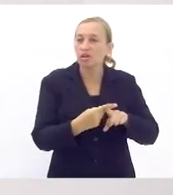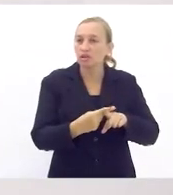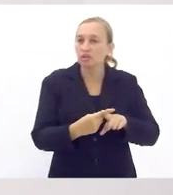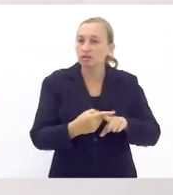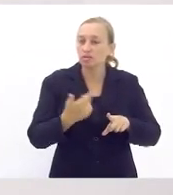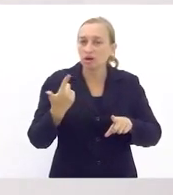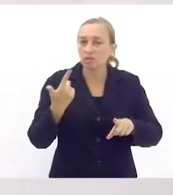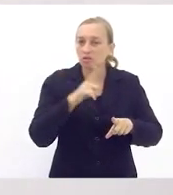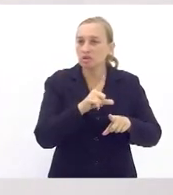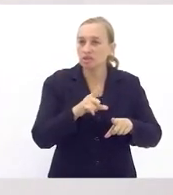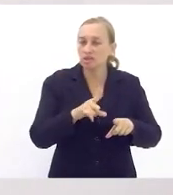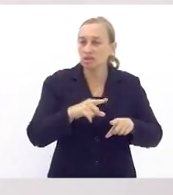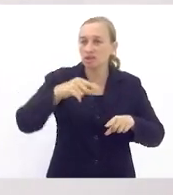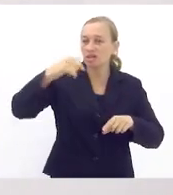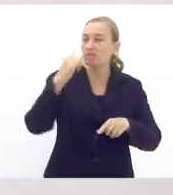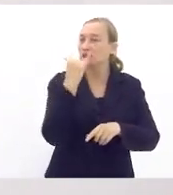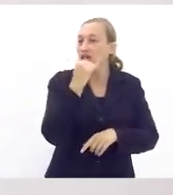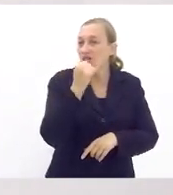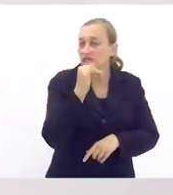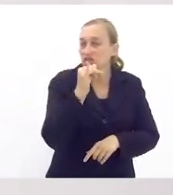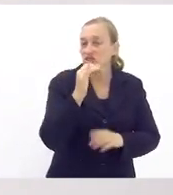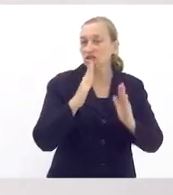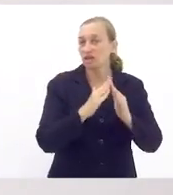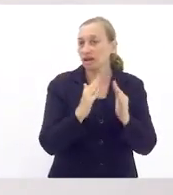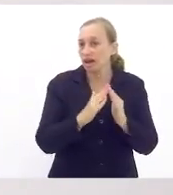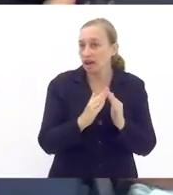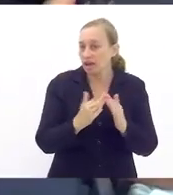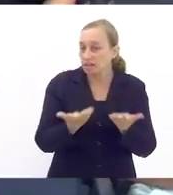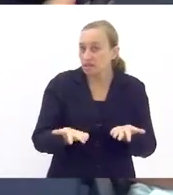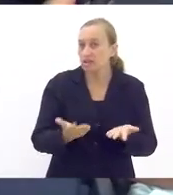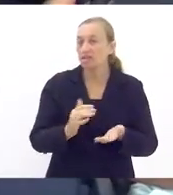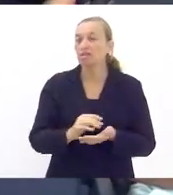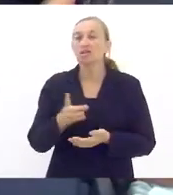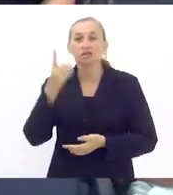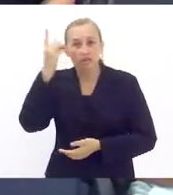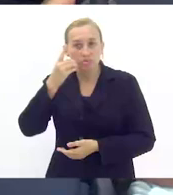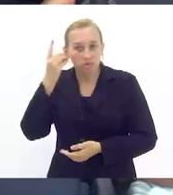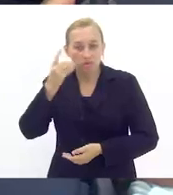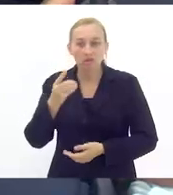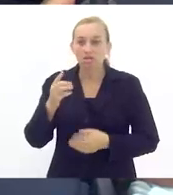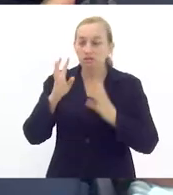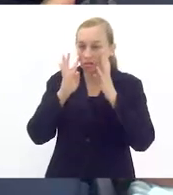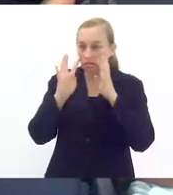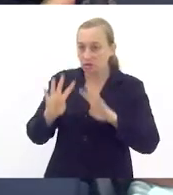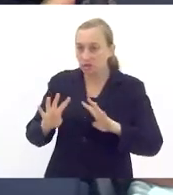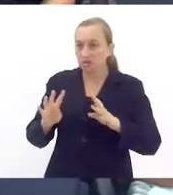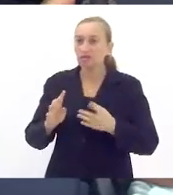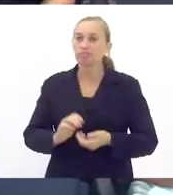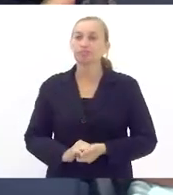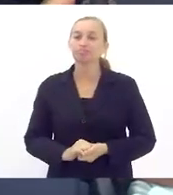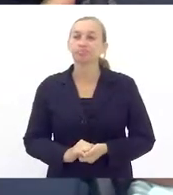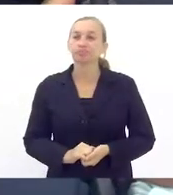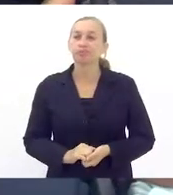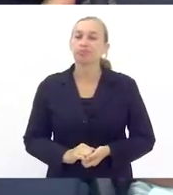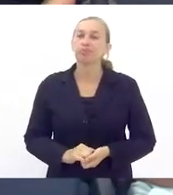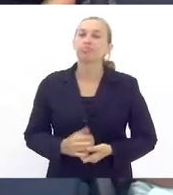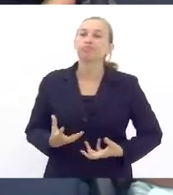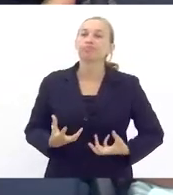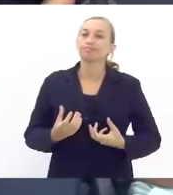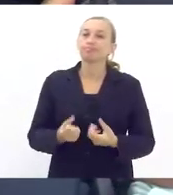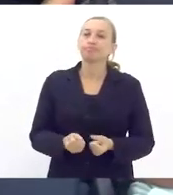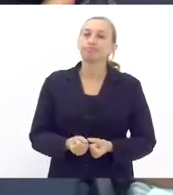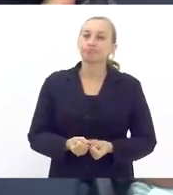conta da parte elétrica da casa né que o deputado aqui tanto chamou atenção que recebe um trabalho